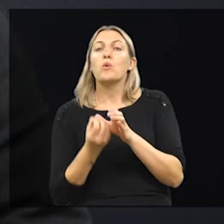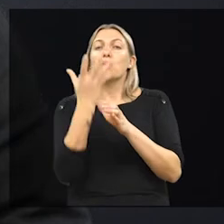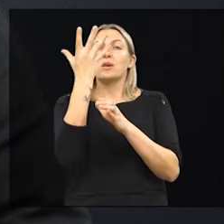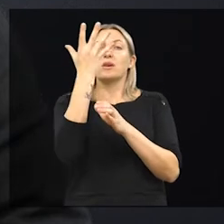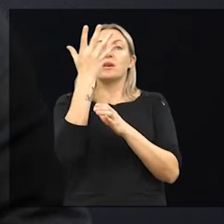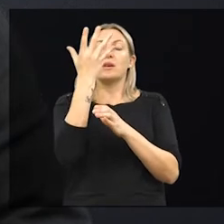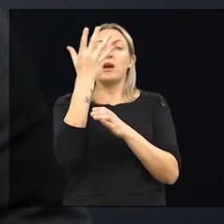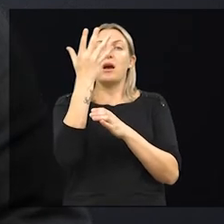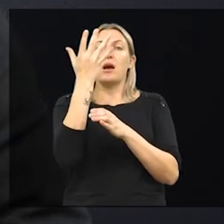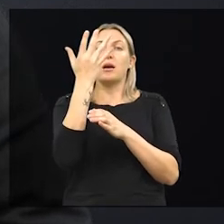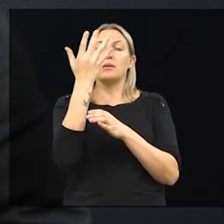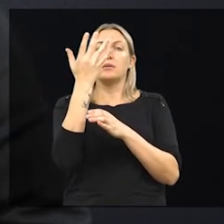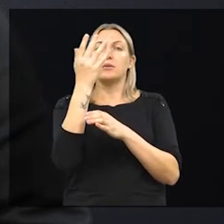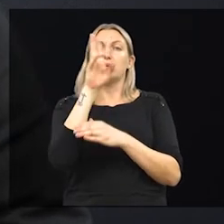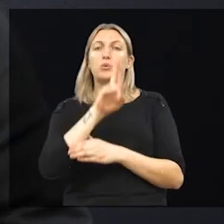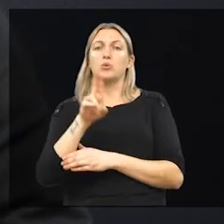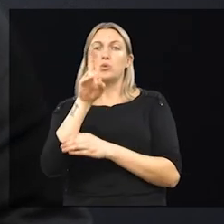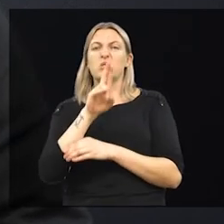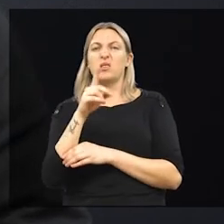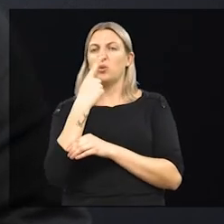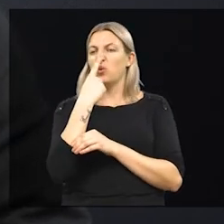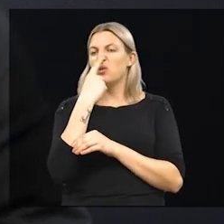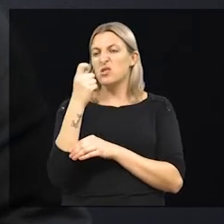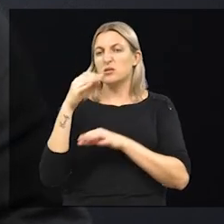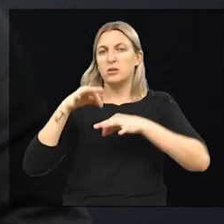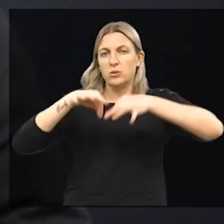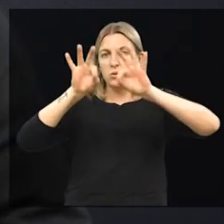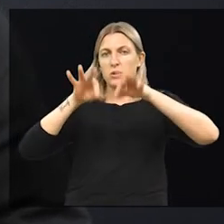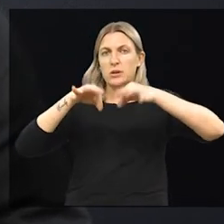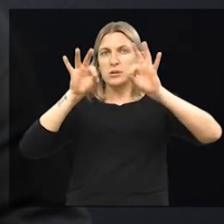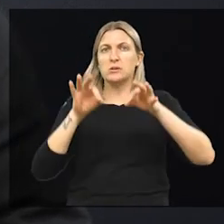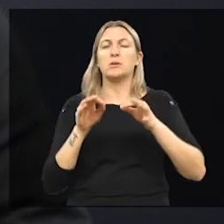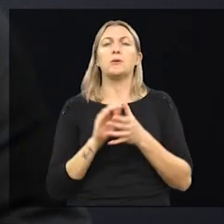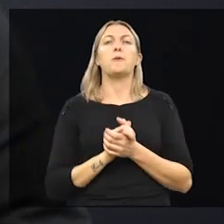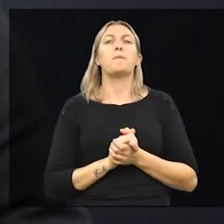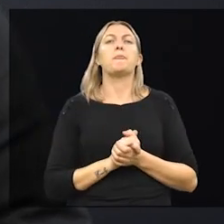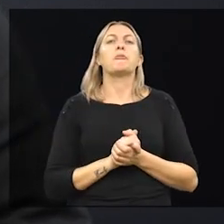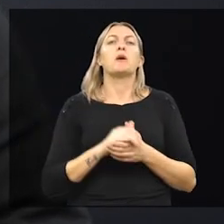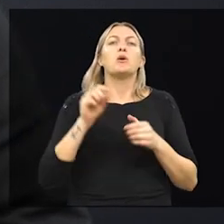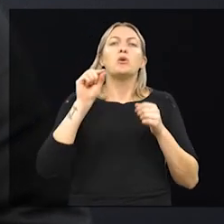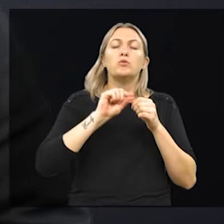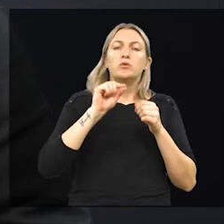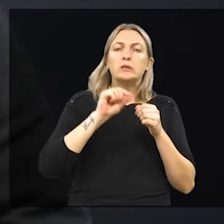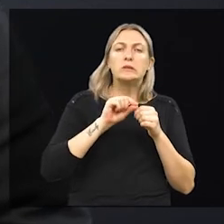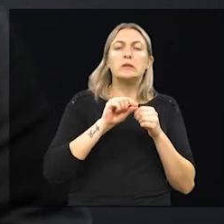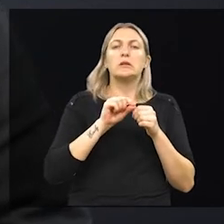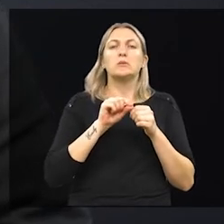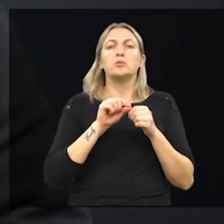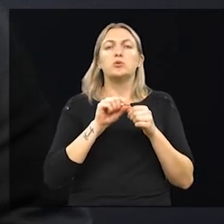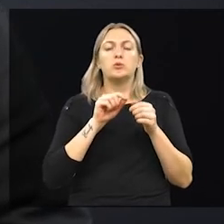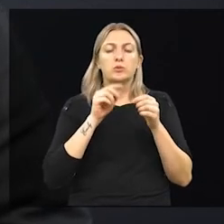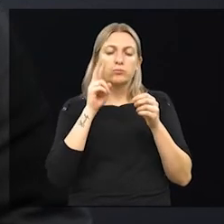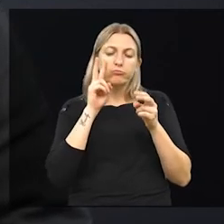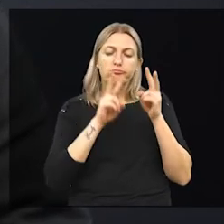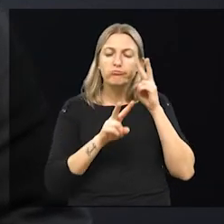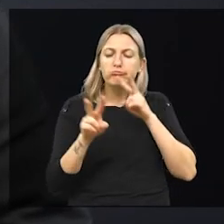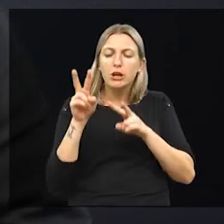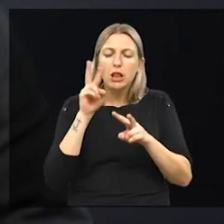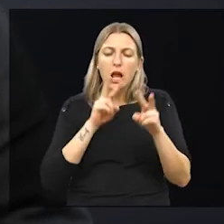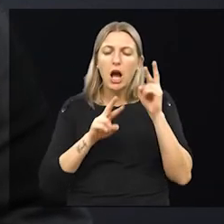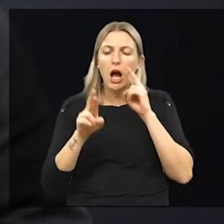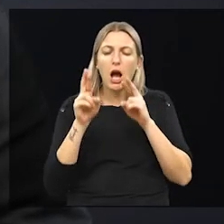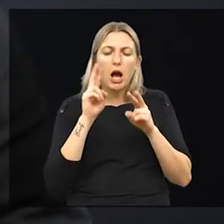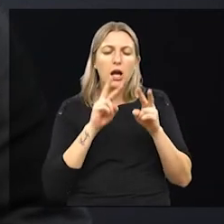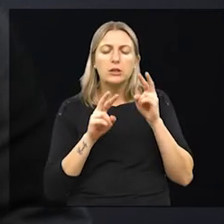biscoito e passa por uma análise sensorial é pra ver a aprovação do público e assim ir para o mercado então a idéia dele